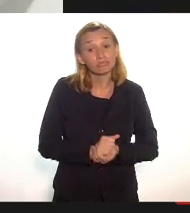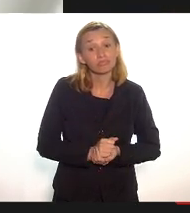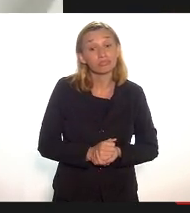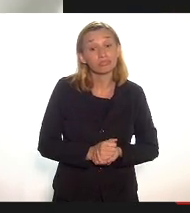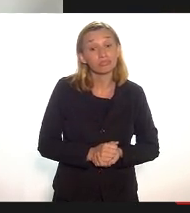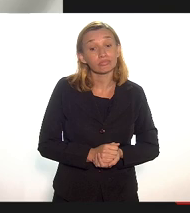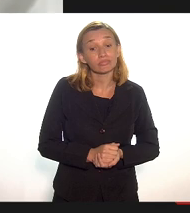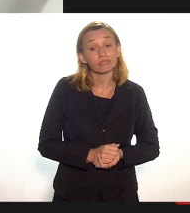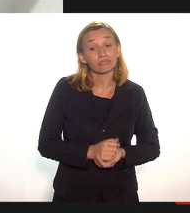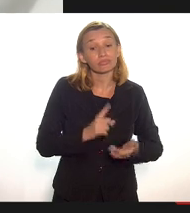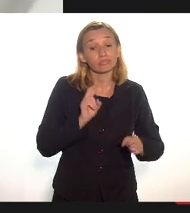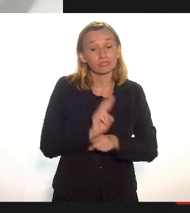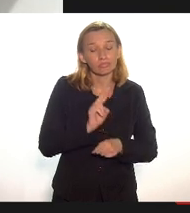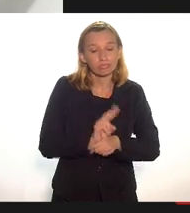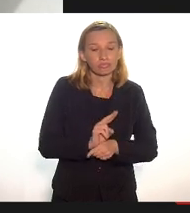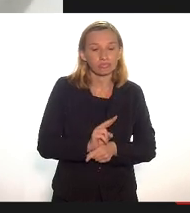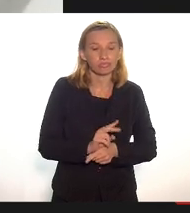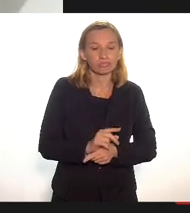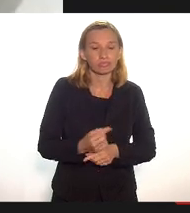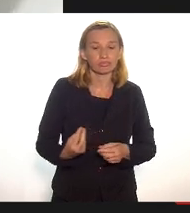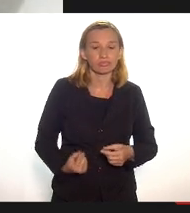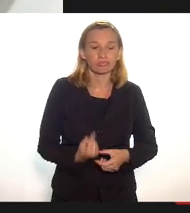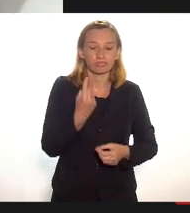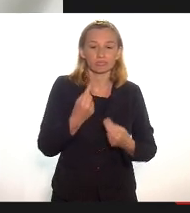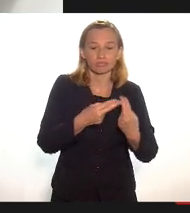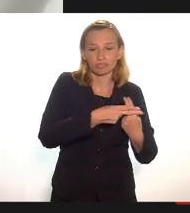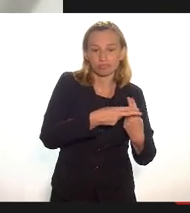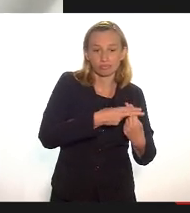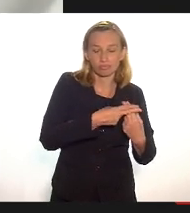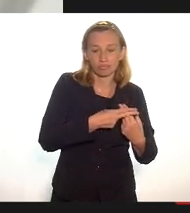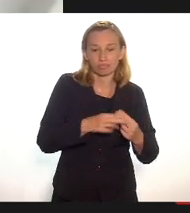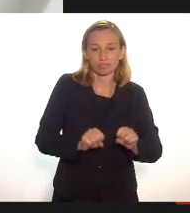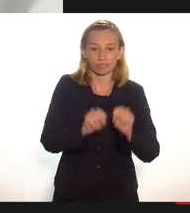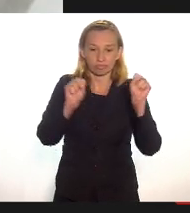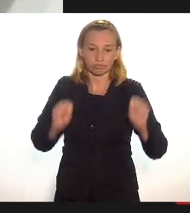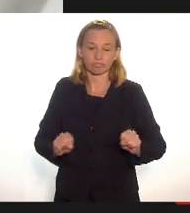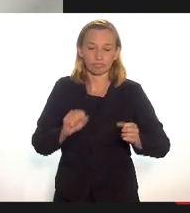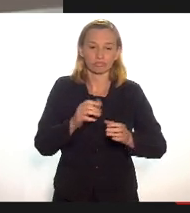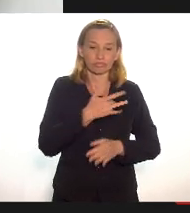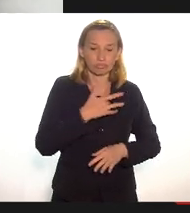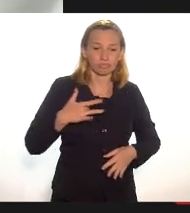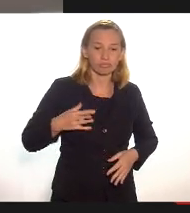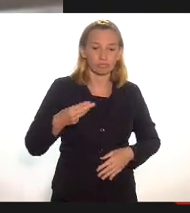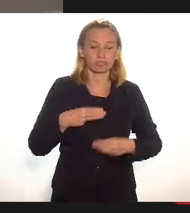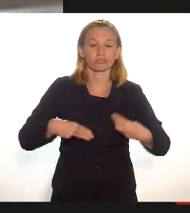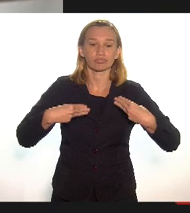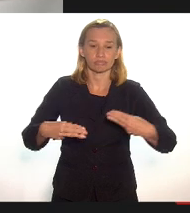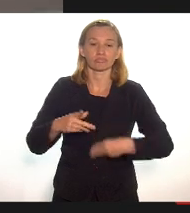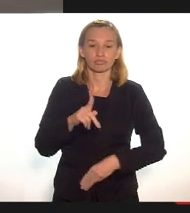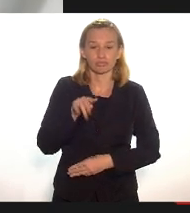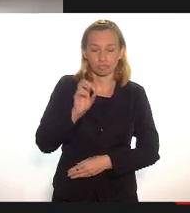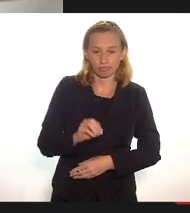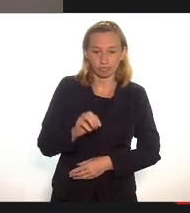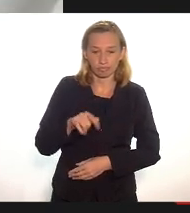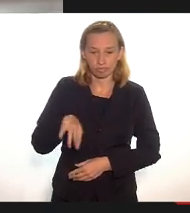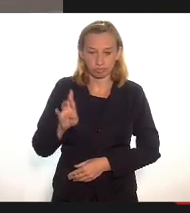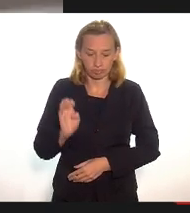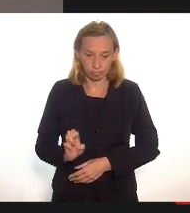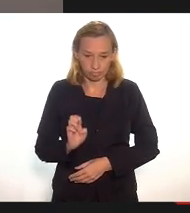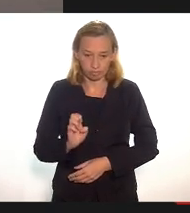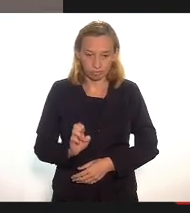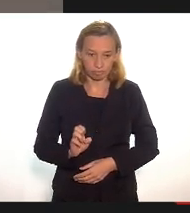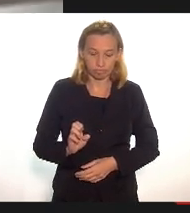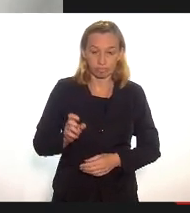Defendendo um sistema único de saúde. É o sistema único de saúde. O ministro Paulo Guedes, que defende os banqueiros,